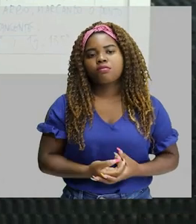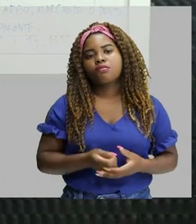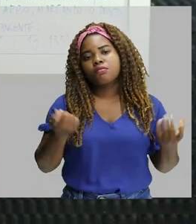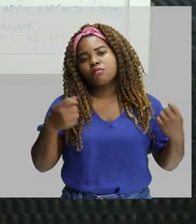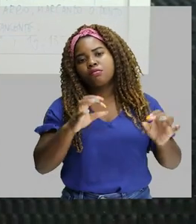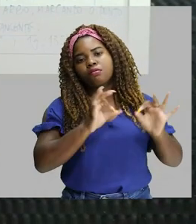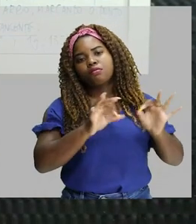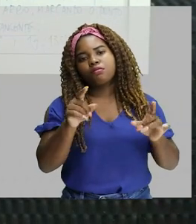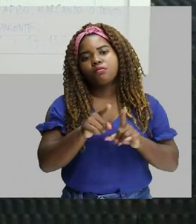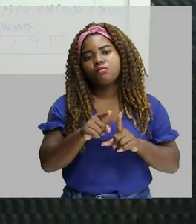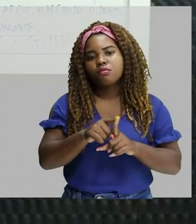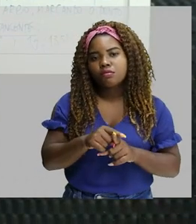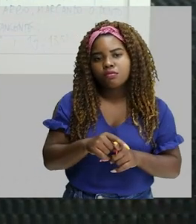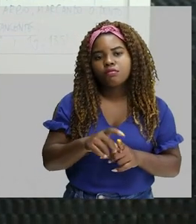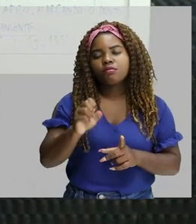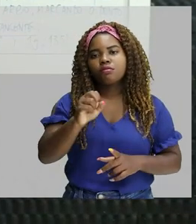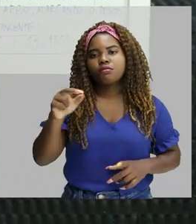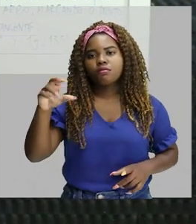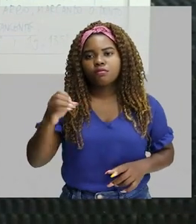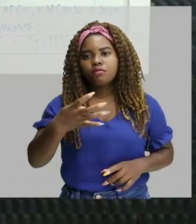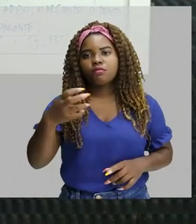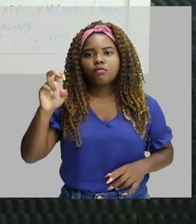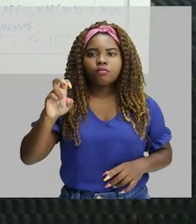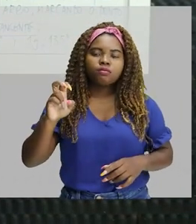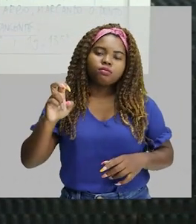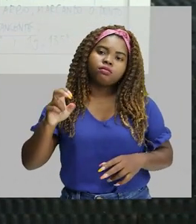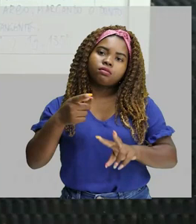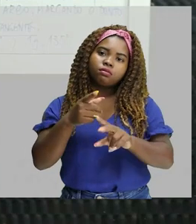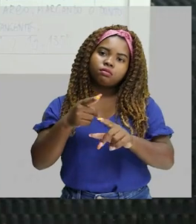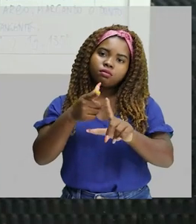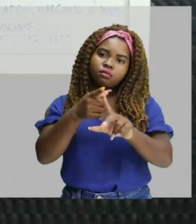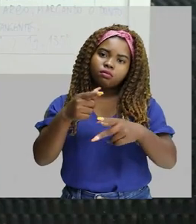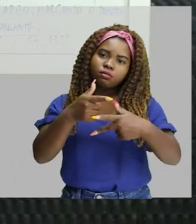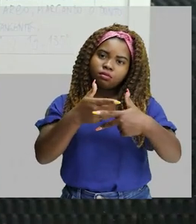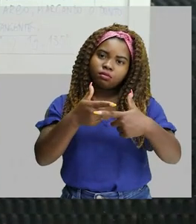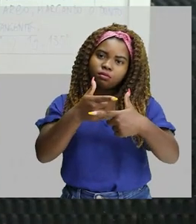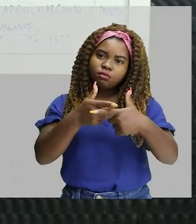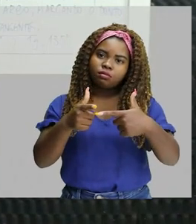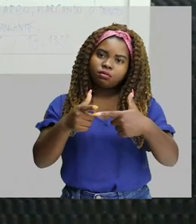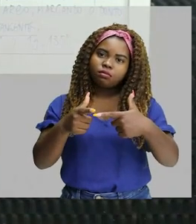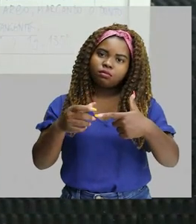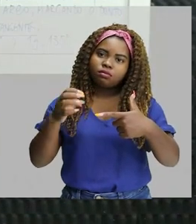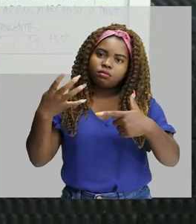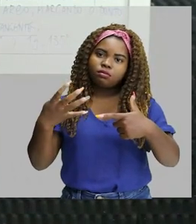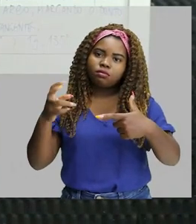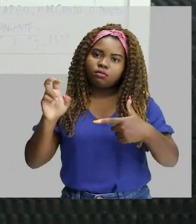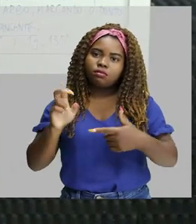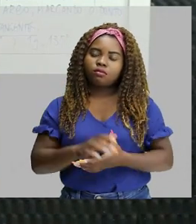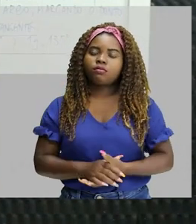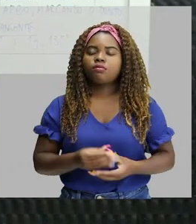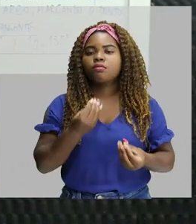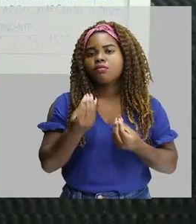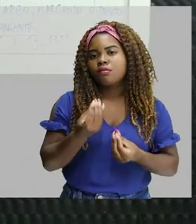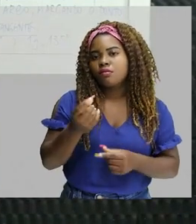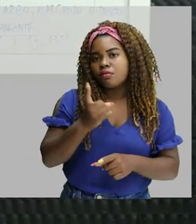fazer também seno de 45 sobre cosseno de 45 tá eu quero saber quanto é a tangente de